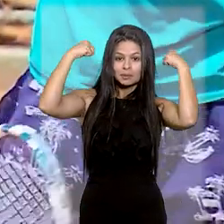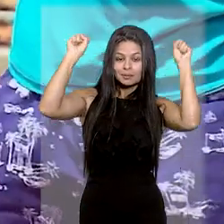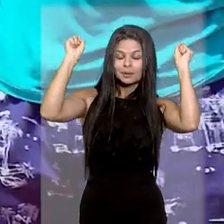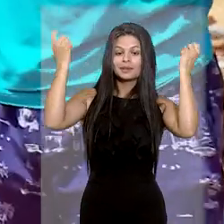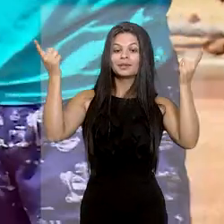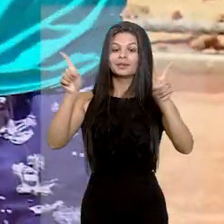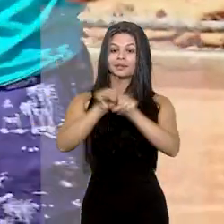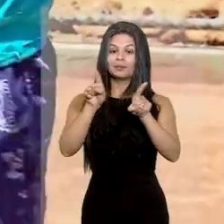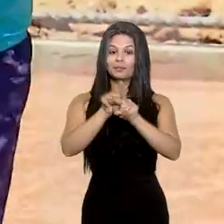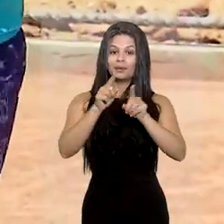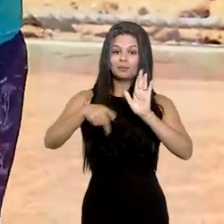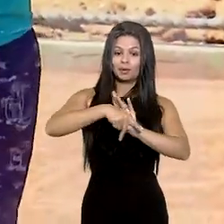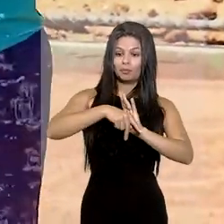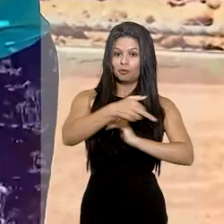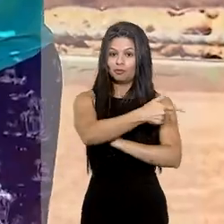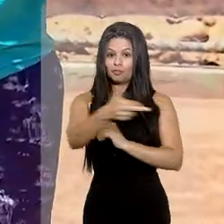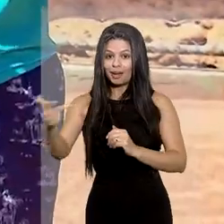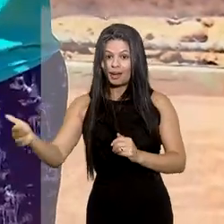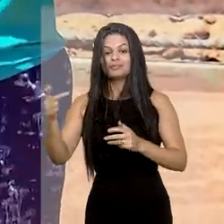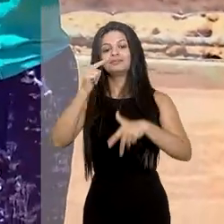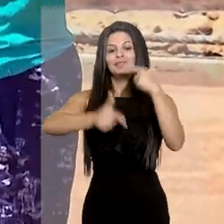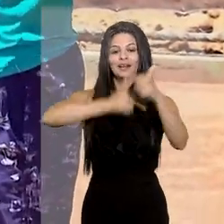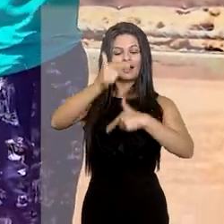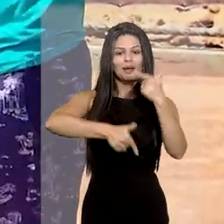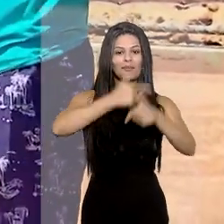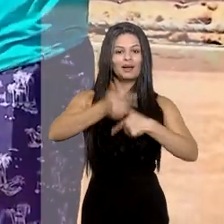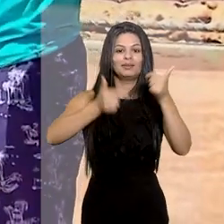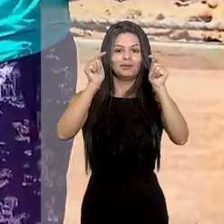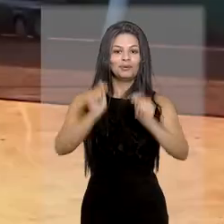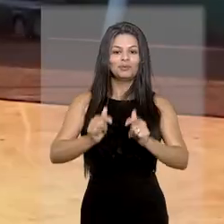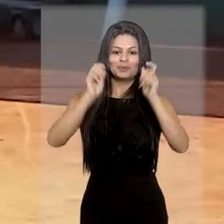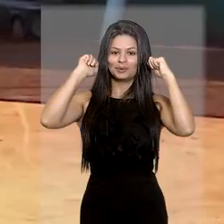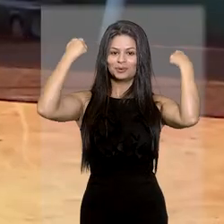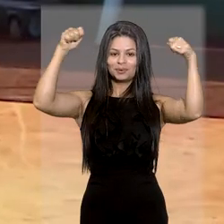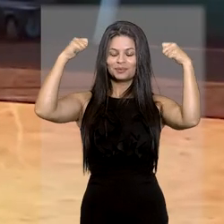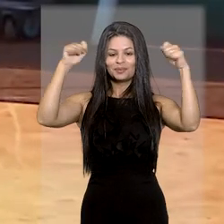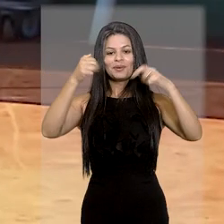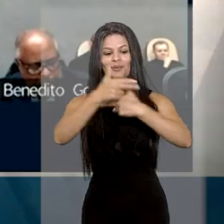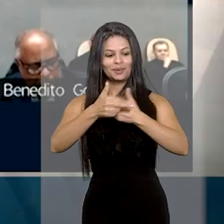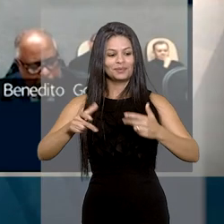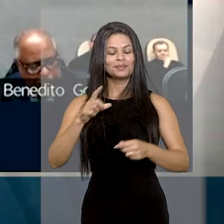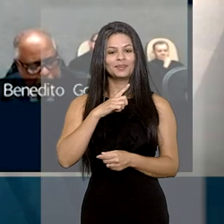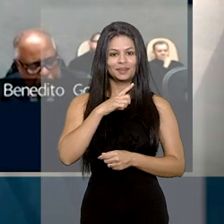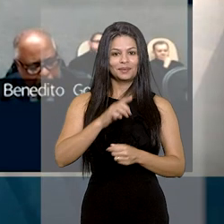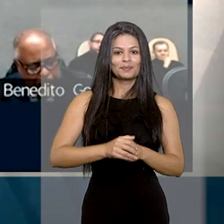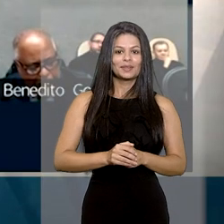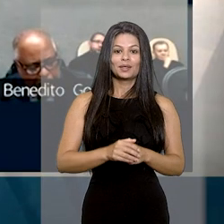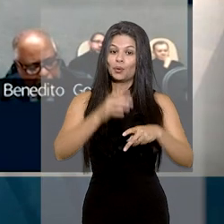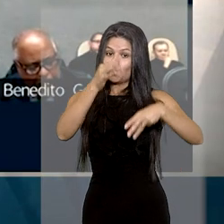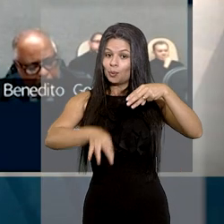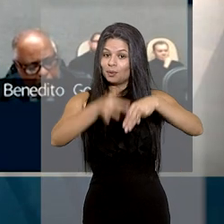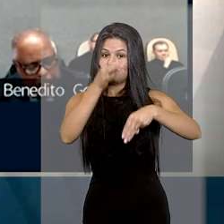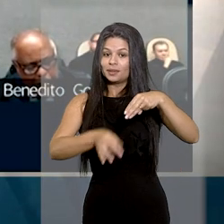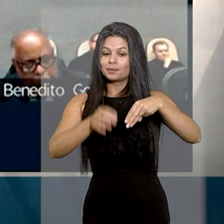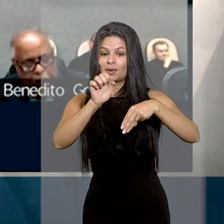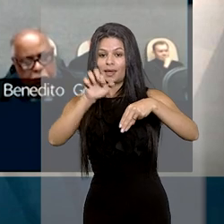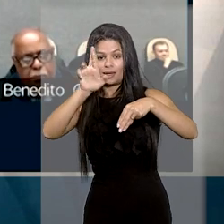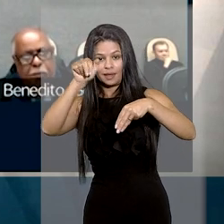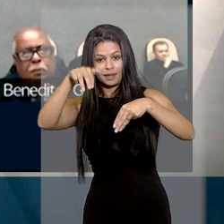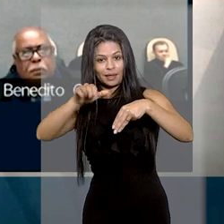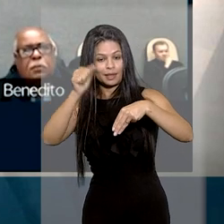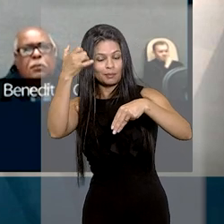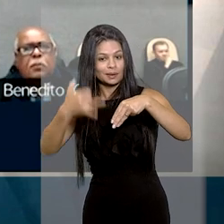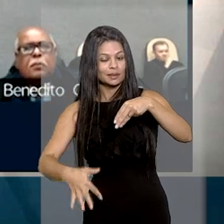Nem Há exclusividade dos profissionais de educação física para o desempenho das funções o ministro Hermann relator do